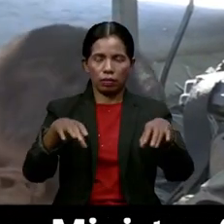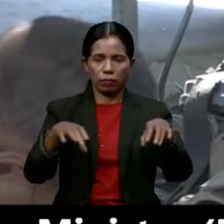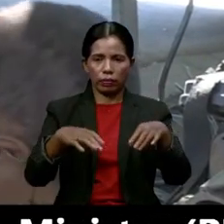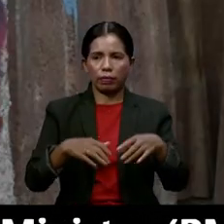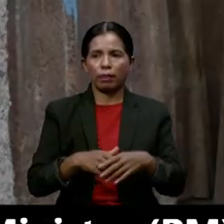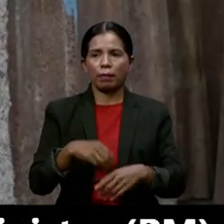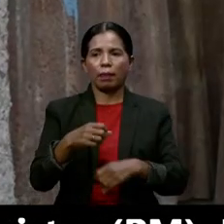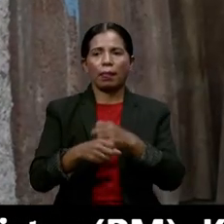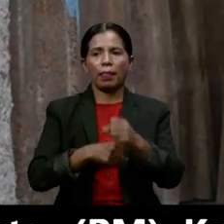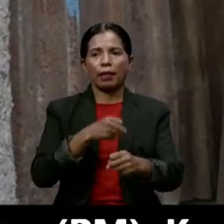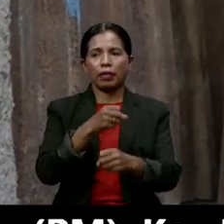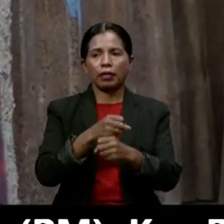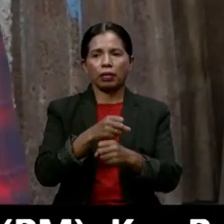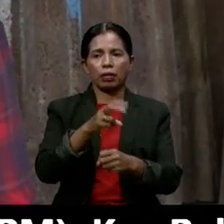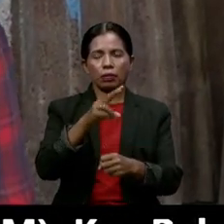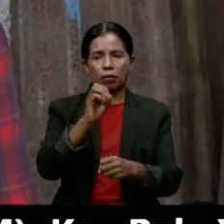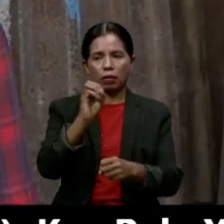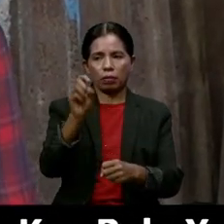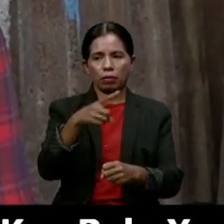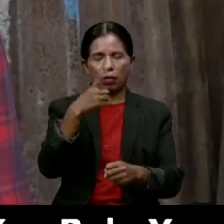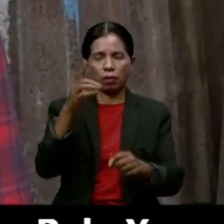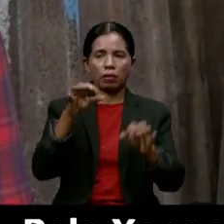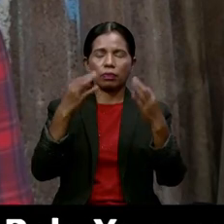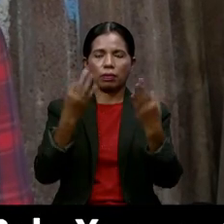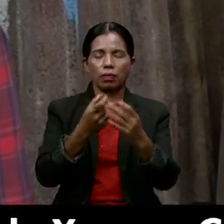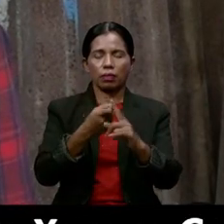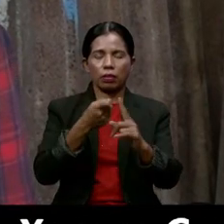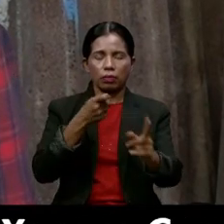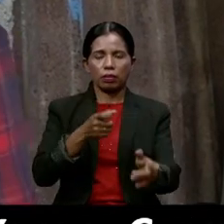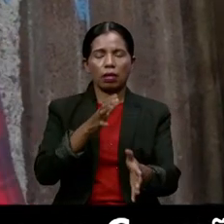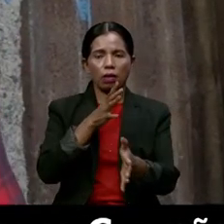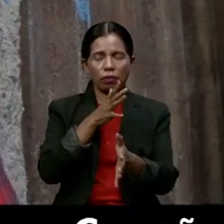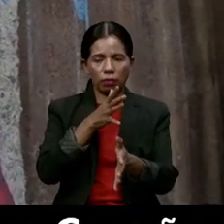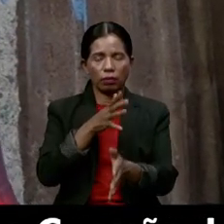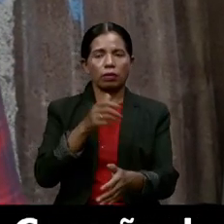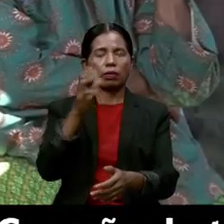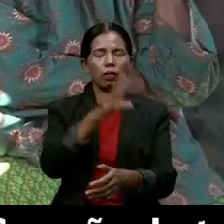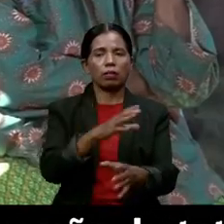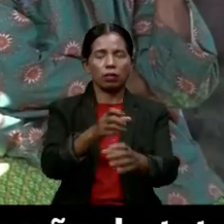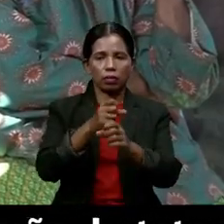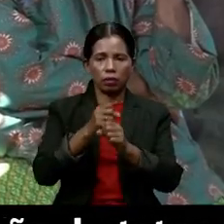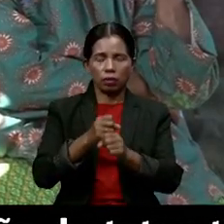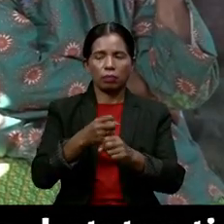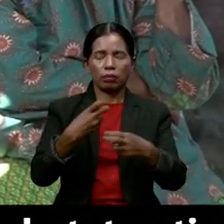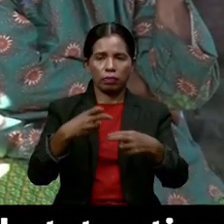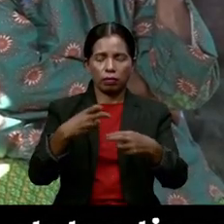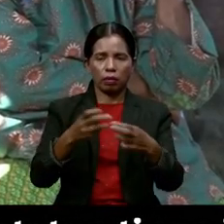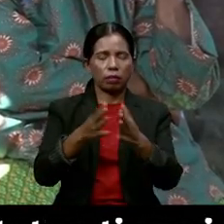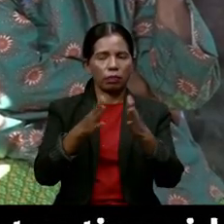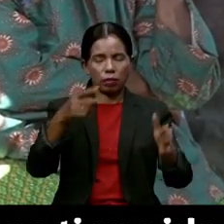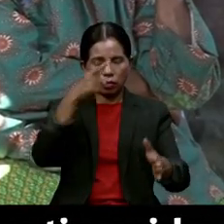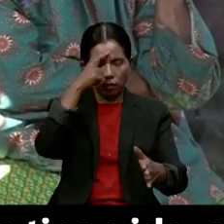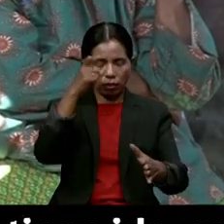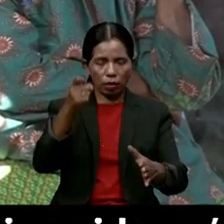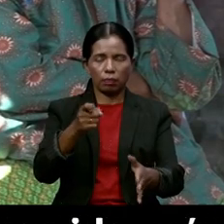E a tina rihun rua san recen rua, família Rússia avô feto esperança se moralidade moro que tem, também avô